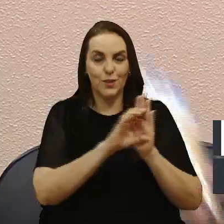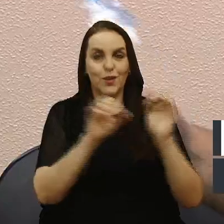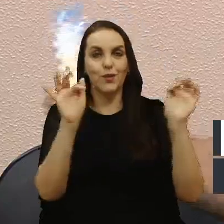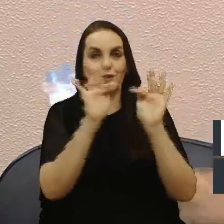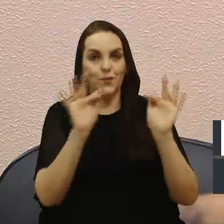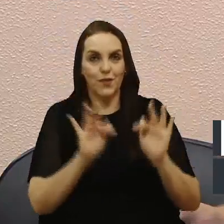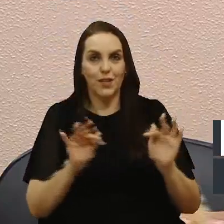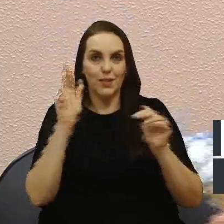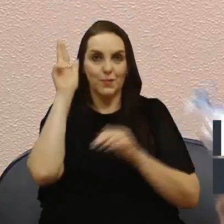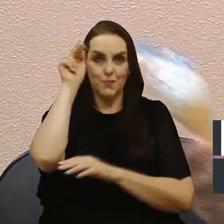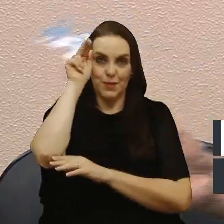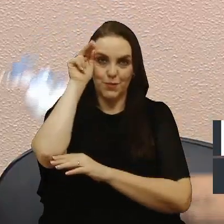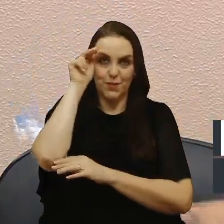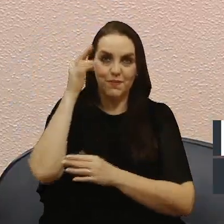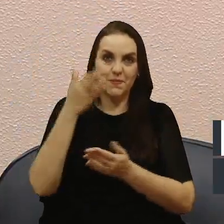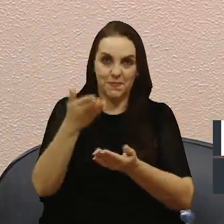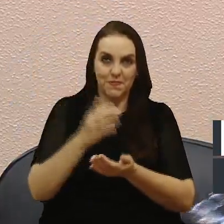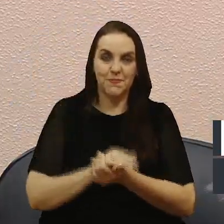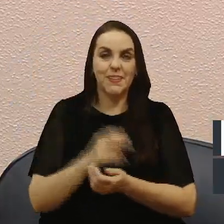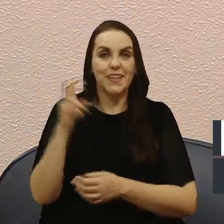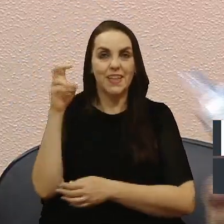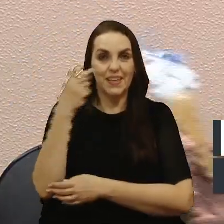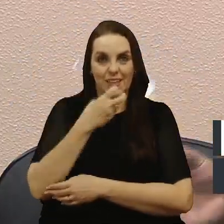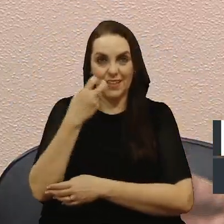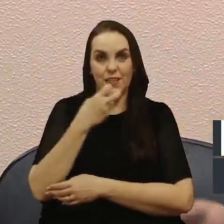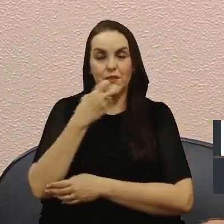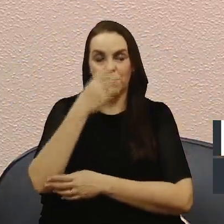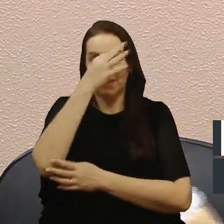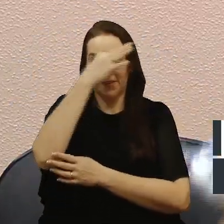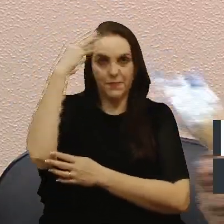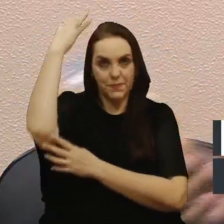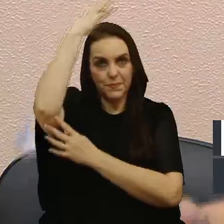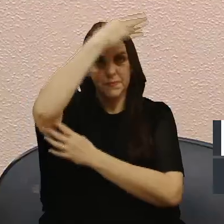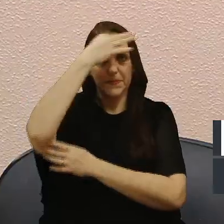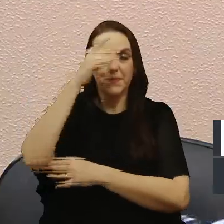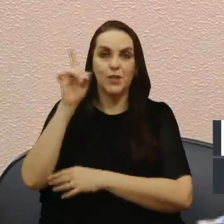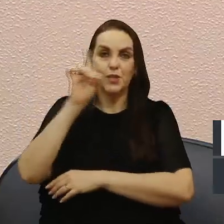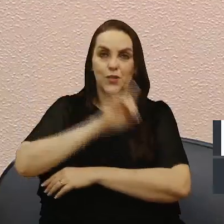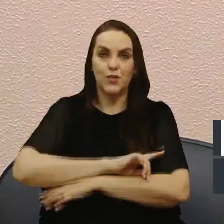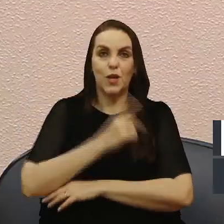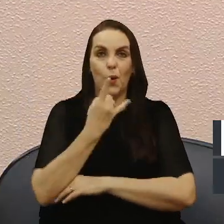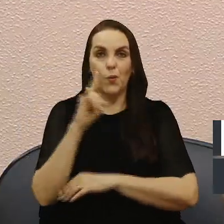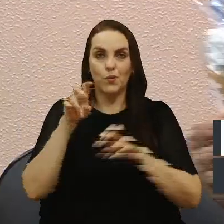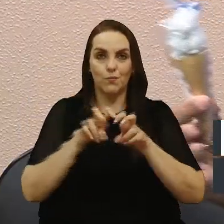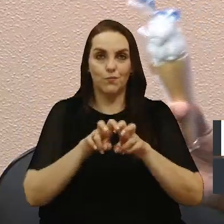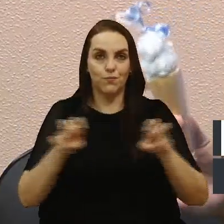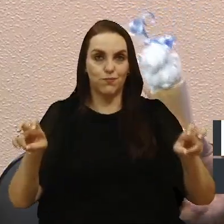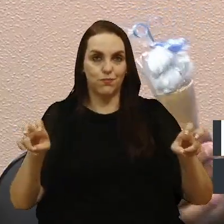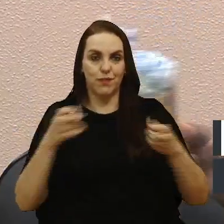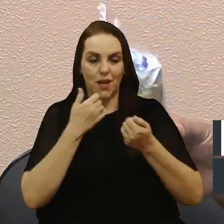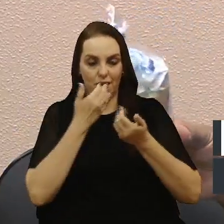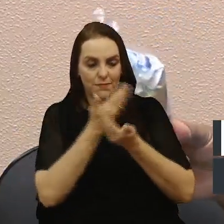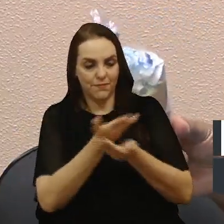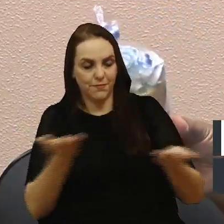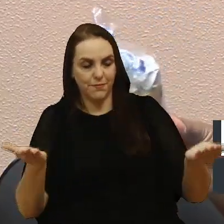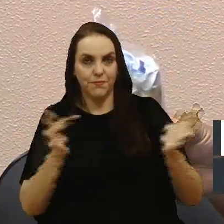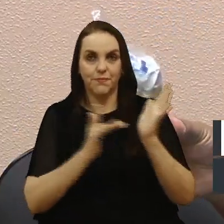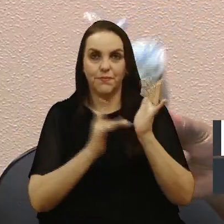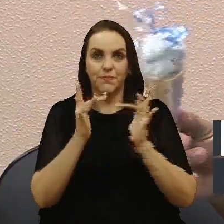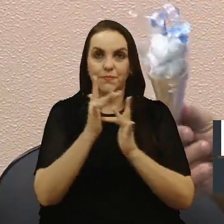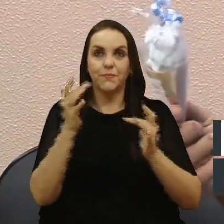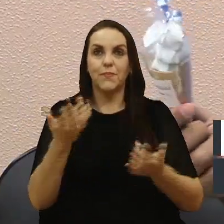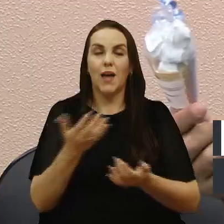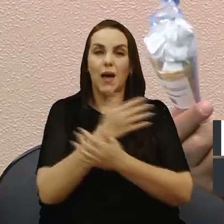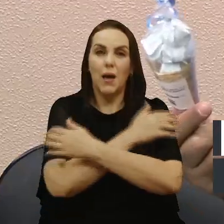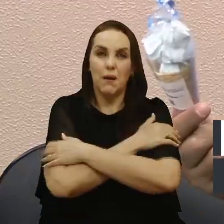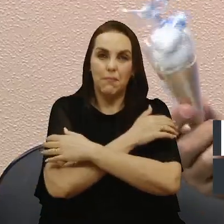Páscoa, né? Na quinta-feira santa, dia da última ceia de Jesus Cristo. E um abraço também muito